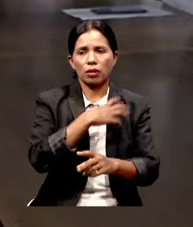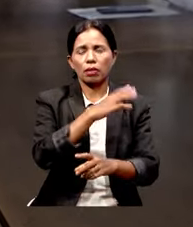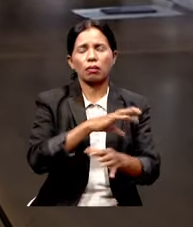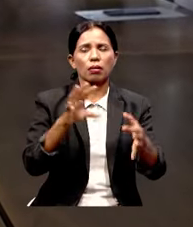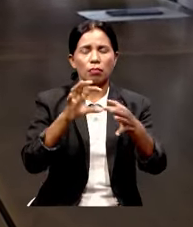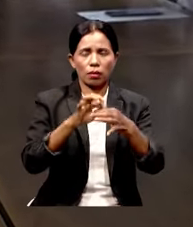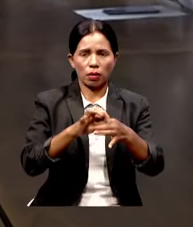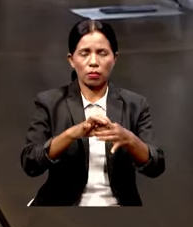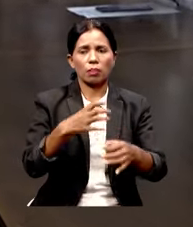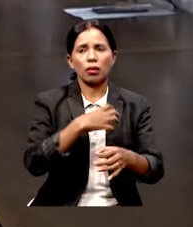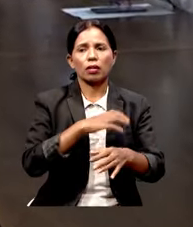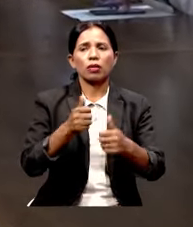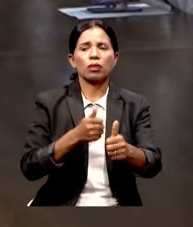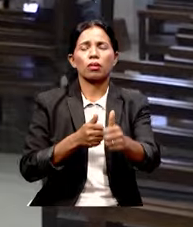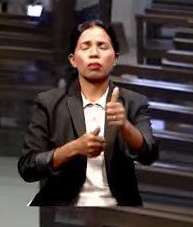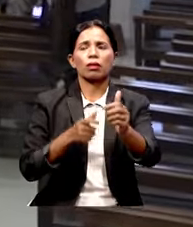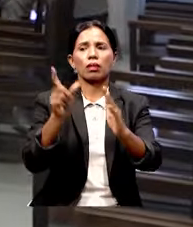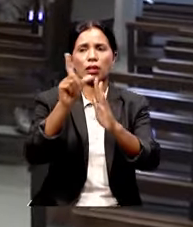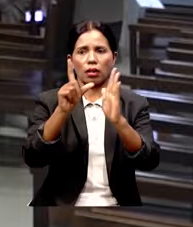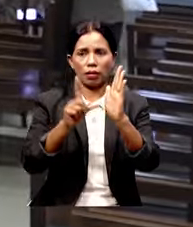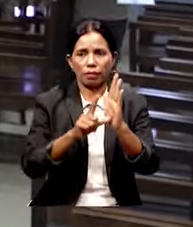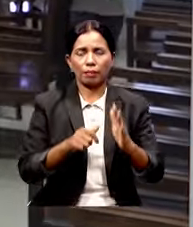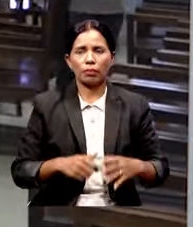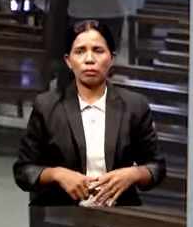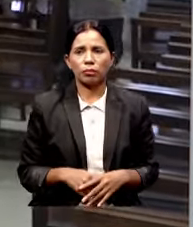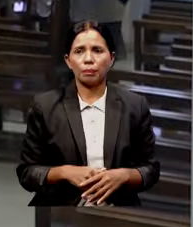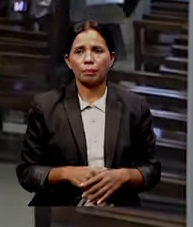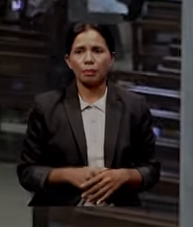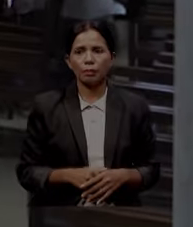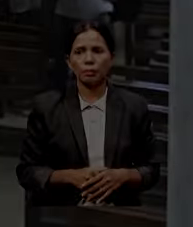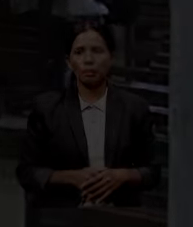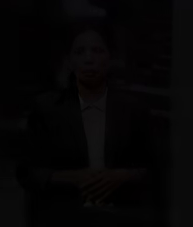membro polícia hirakne baseia duni balei. João Carlos Tito Silva, Ziemen.